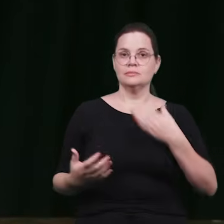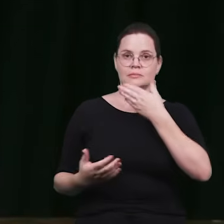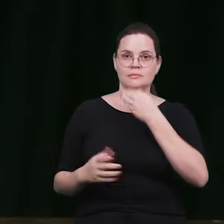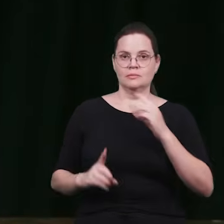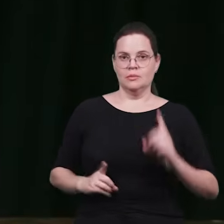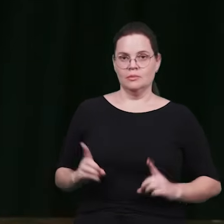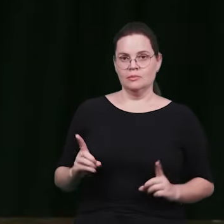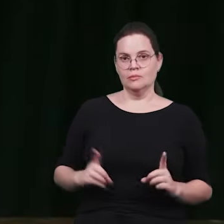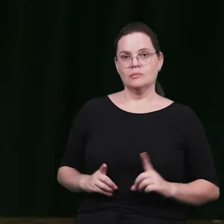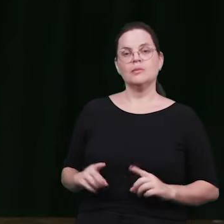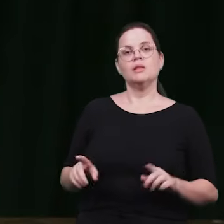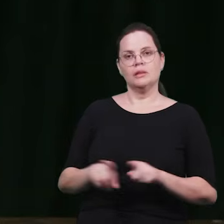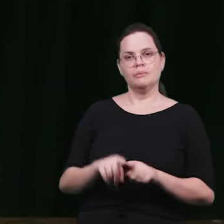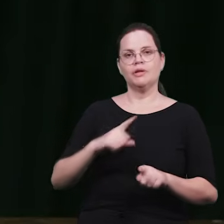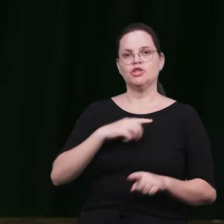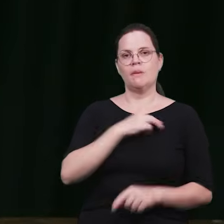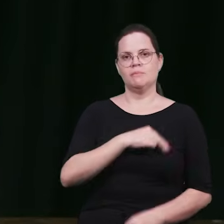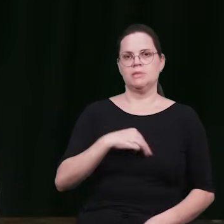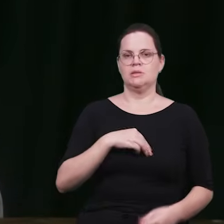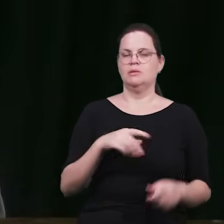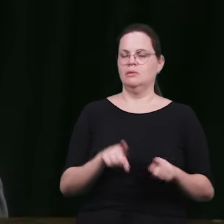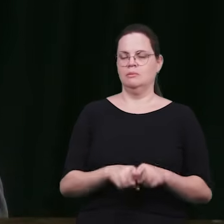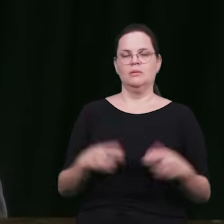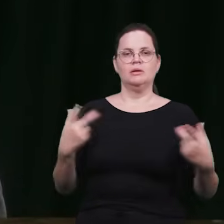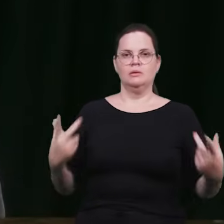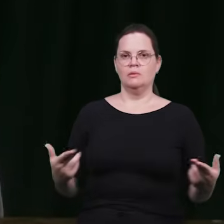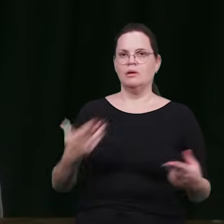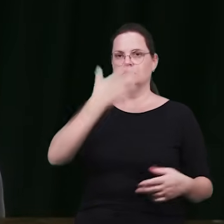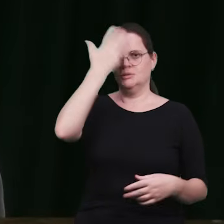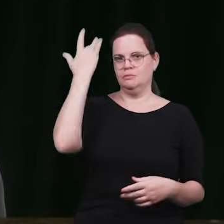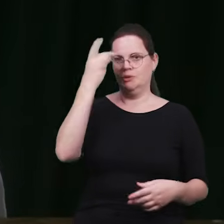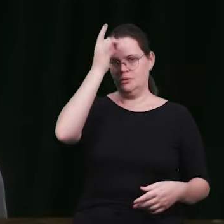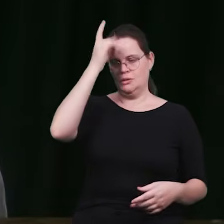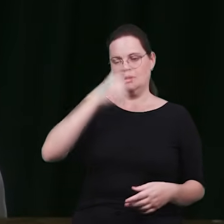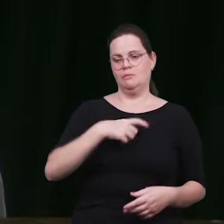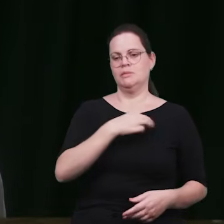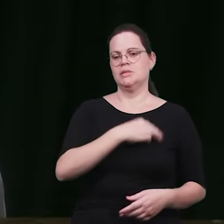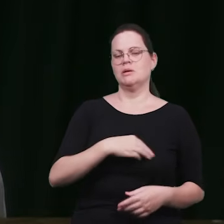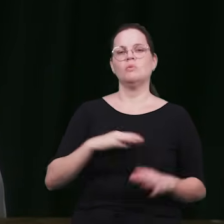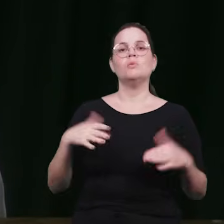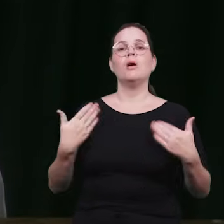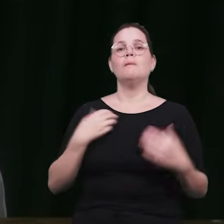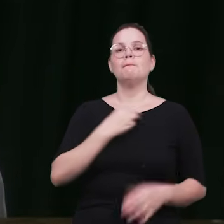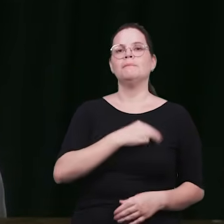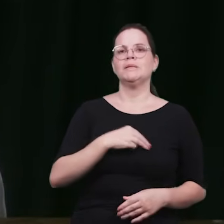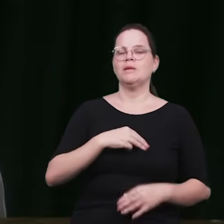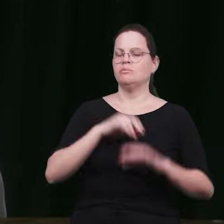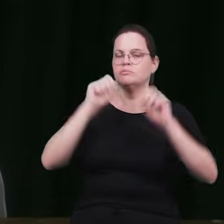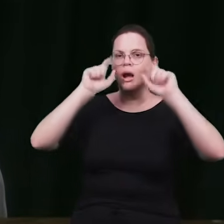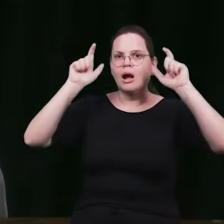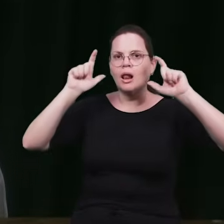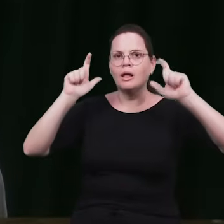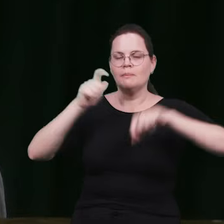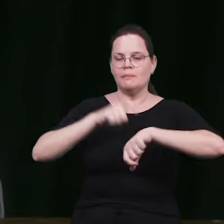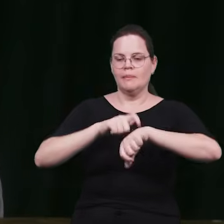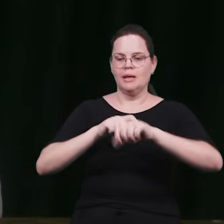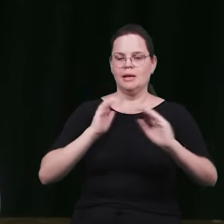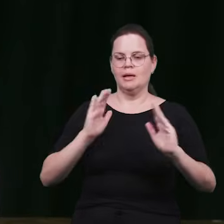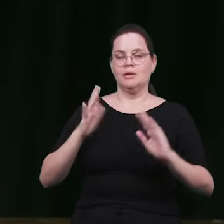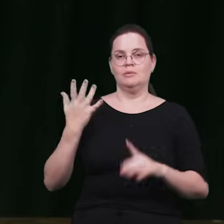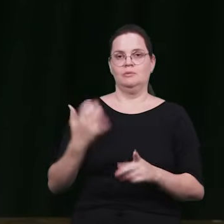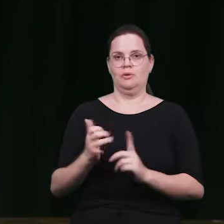também tinha uma missão, como o Espírito Santo tem uma missão, nos alertar para este momento profético e nos